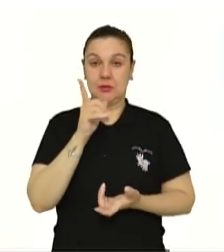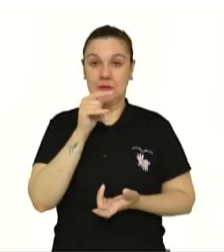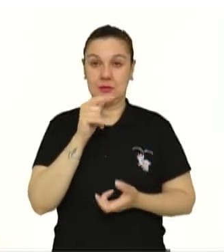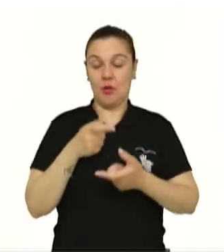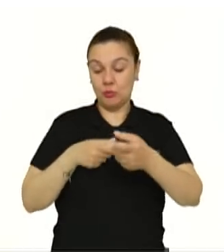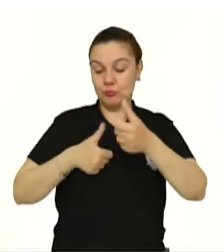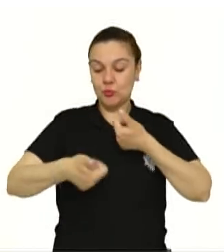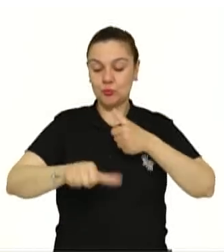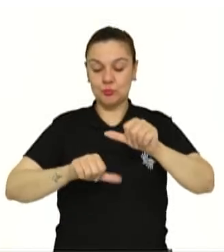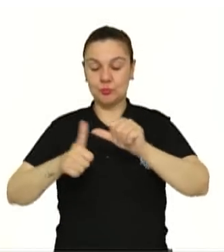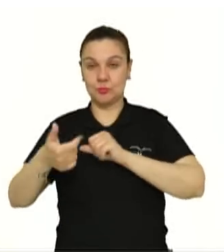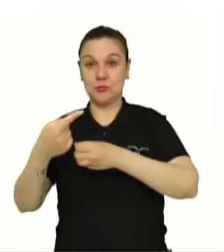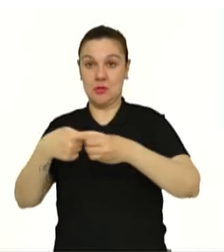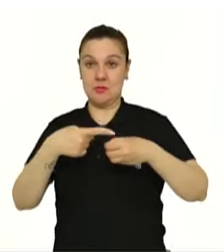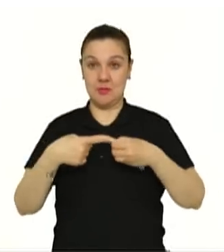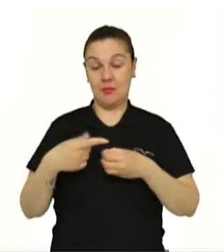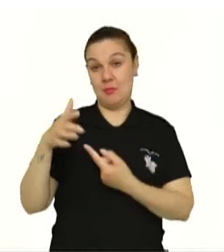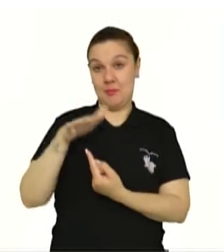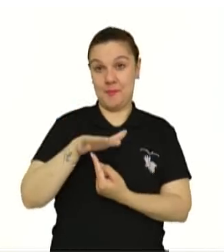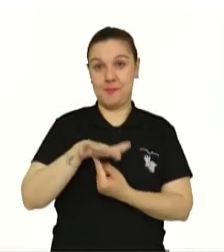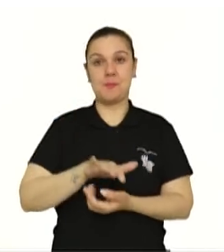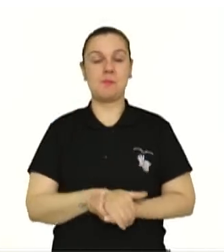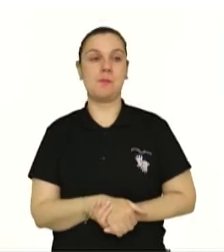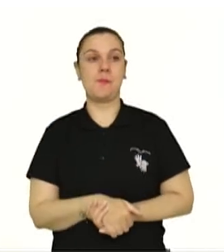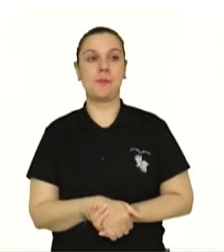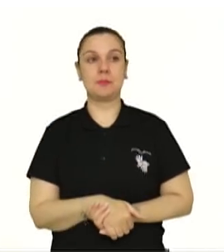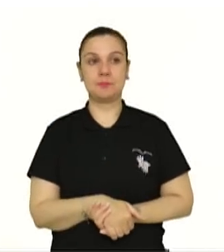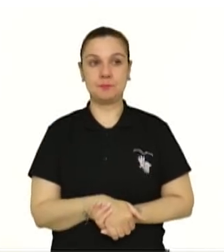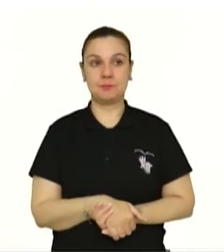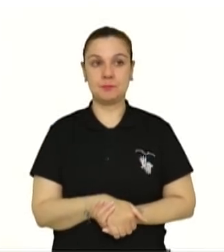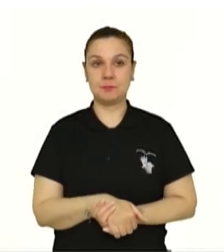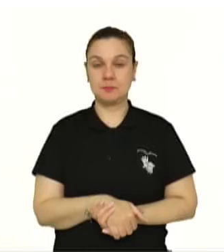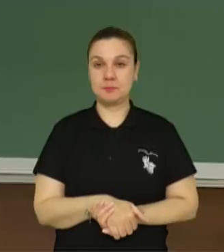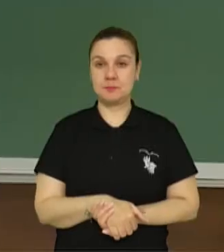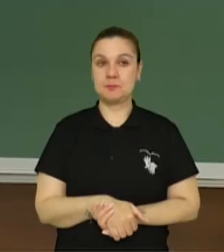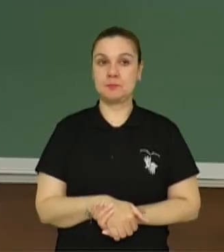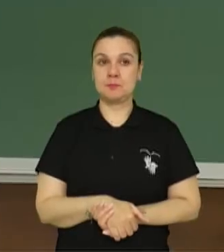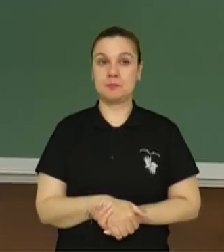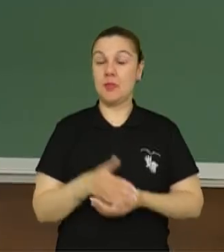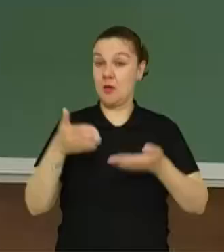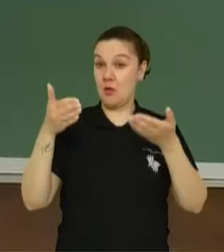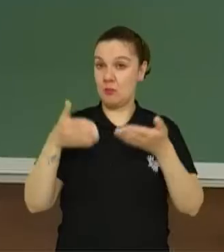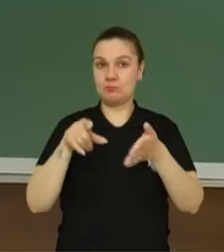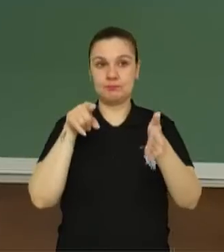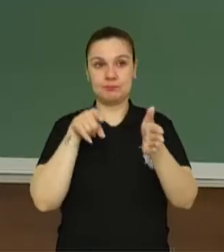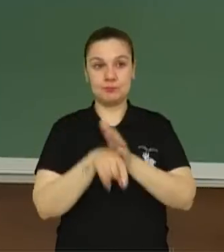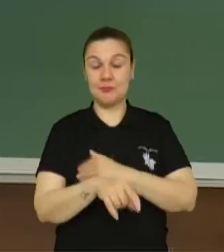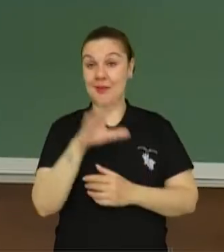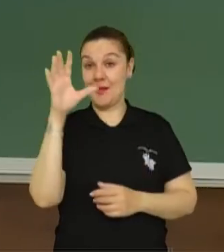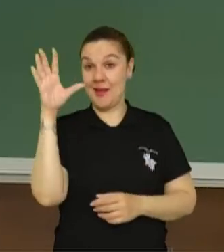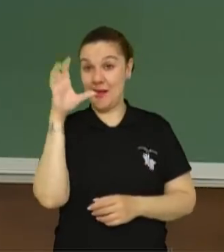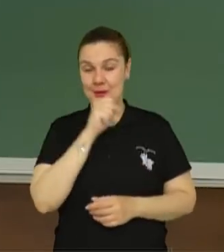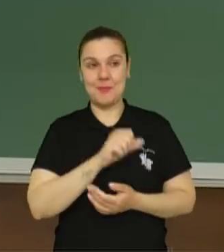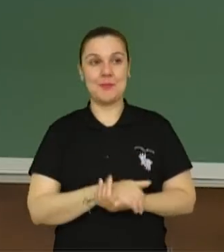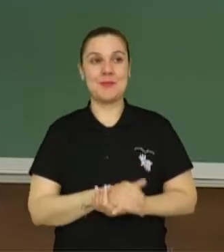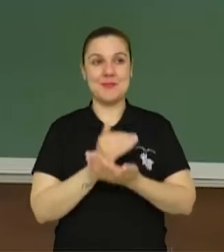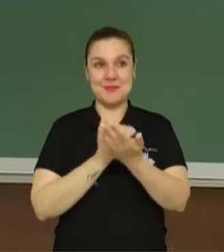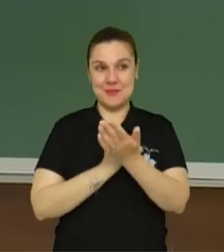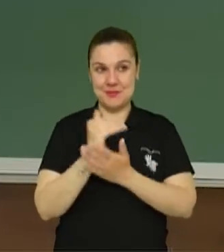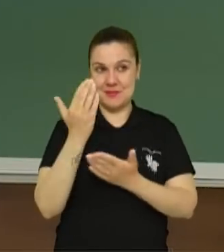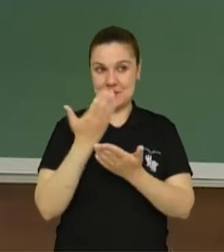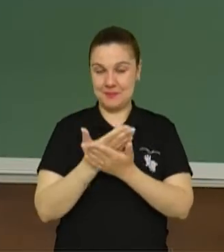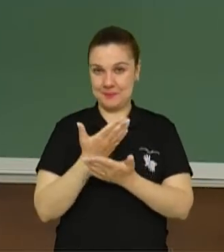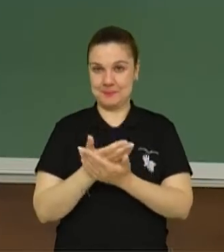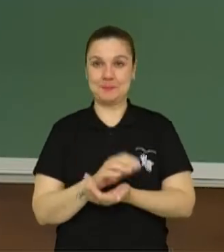de rodízio em muitas cidades paranaenses, né? Uma seca muito severa. E agora sim um quiz para iniciarmos aqui